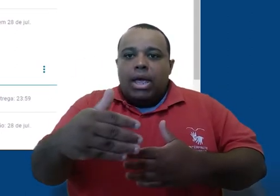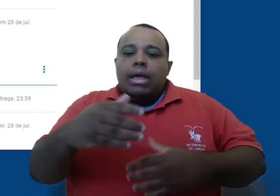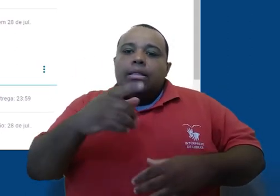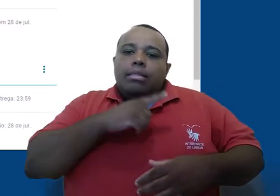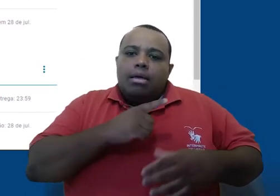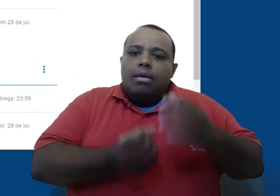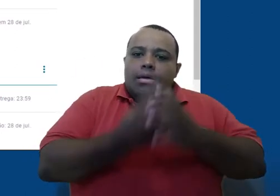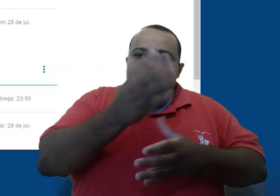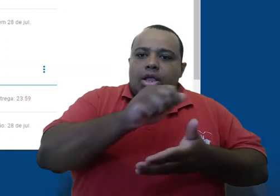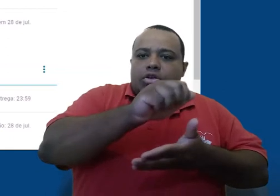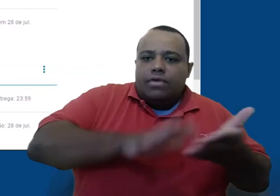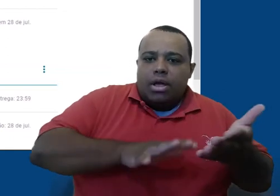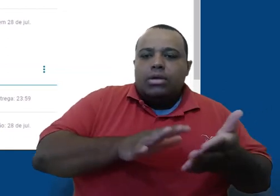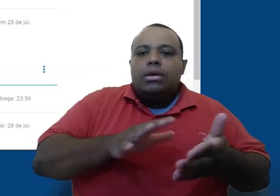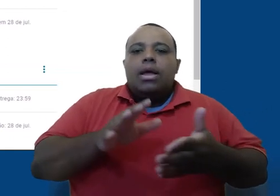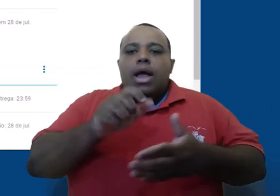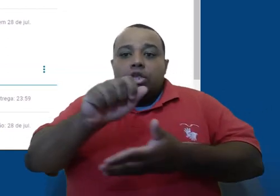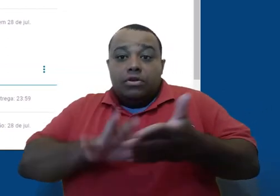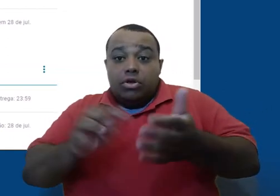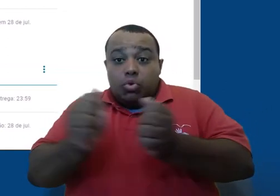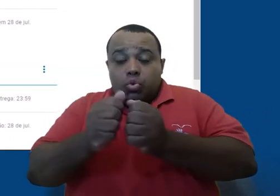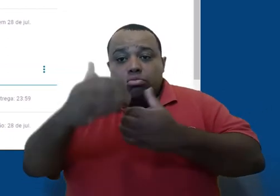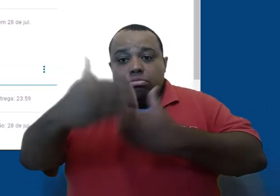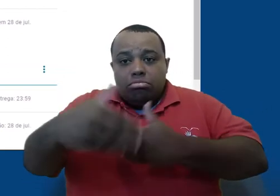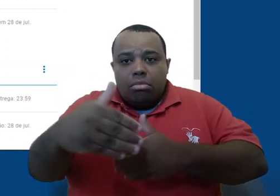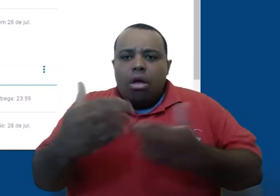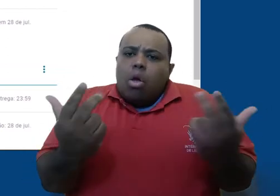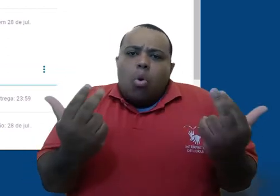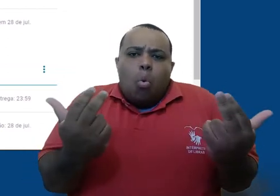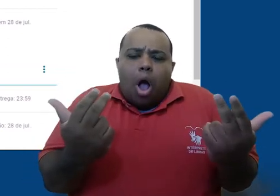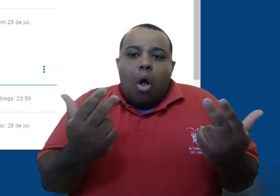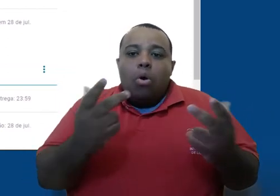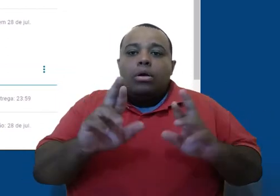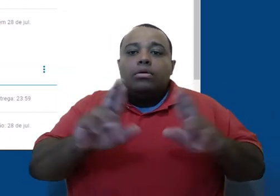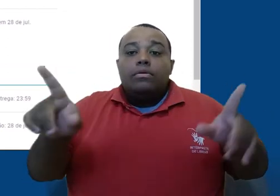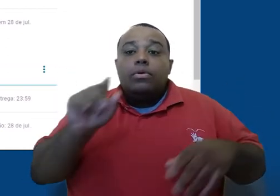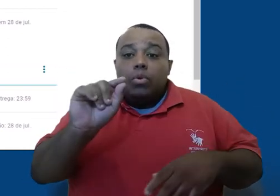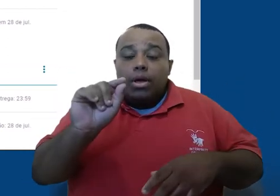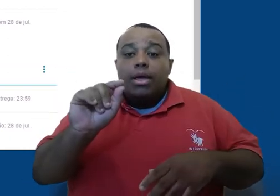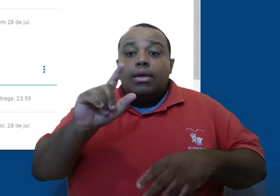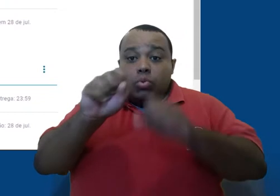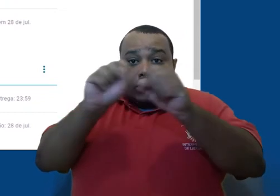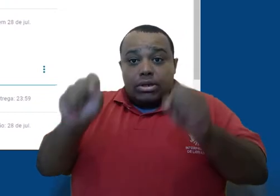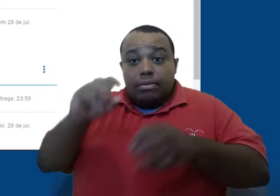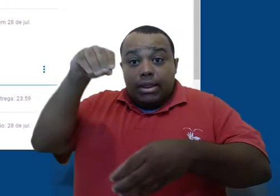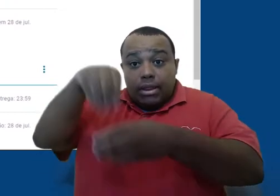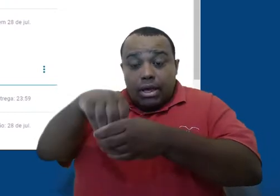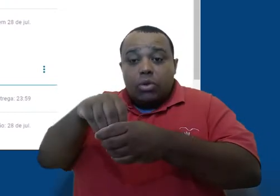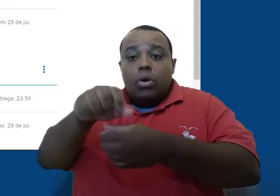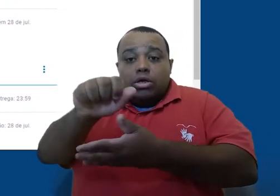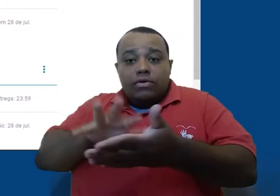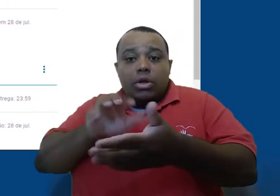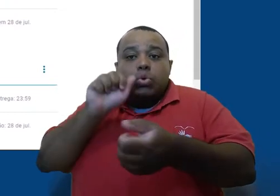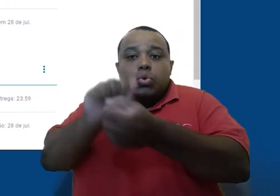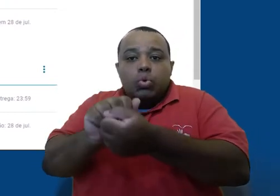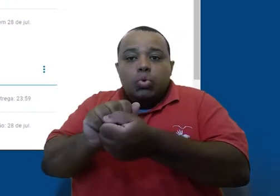com teste são quase idênticas A diferença é que na atividade com teste o sistema já criará automaticamente na atividade o